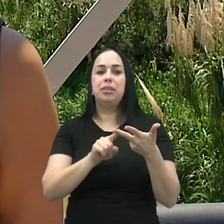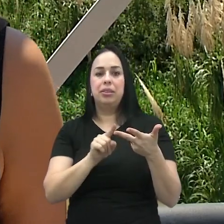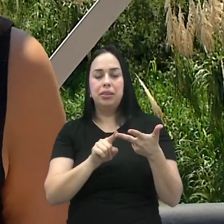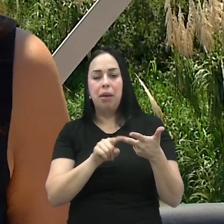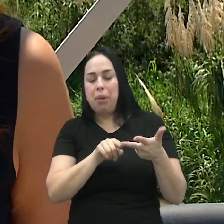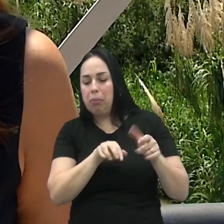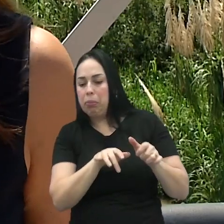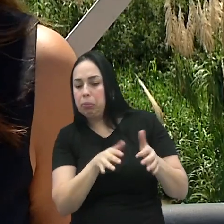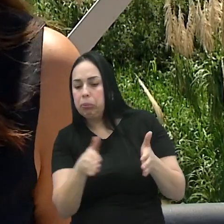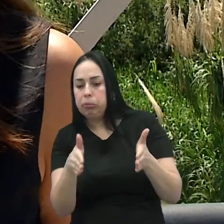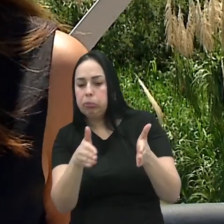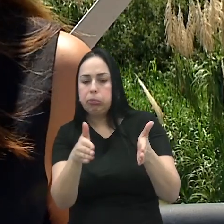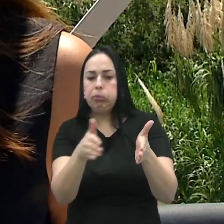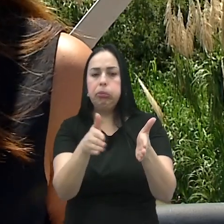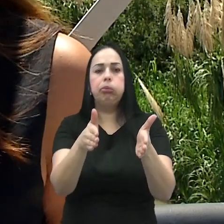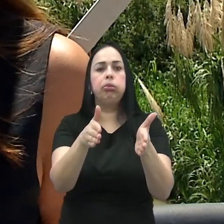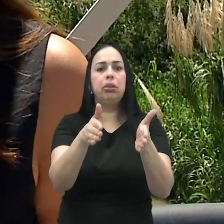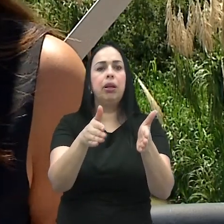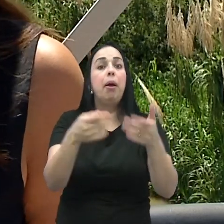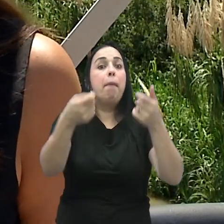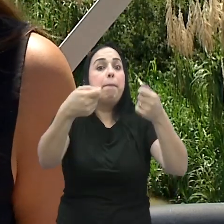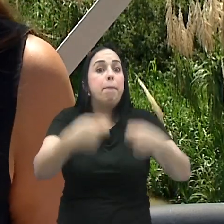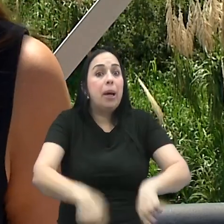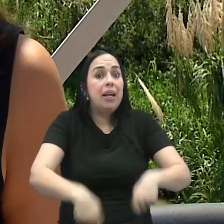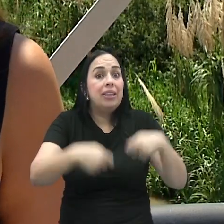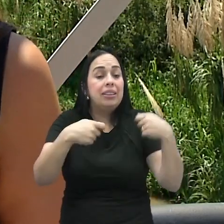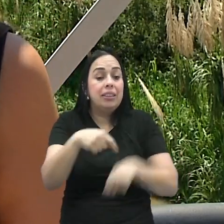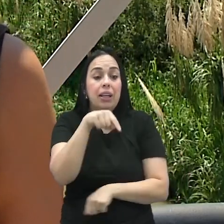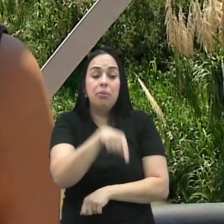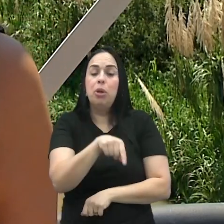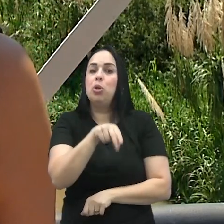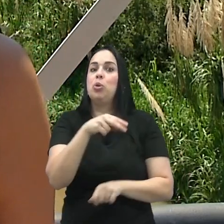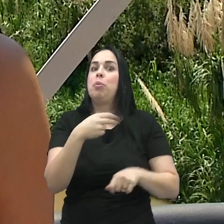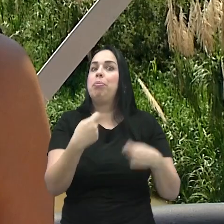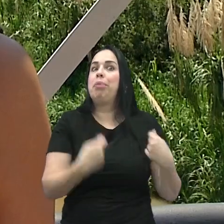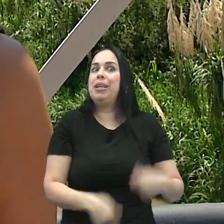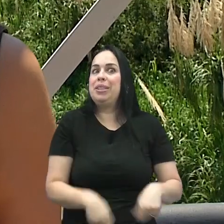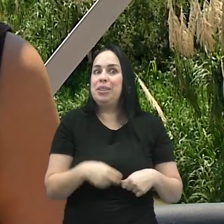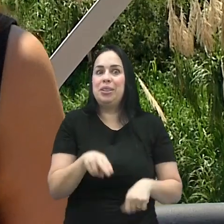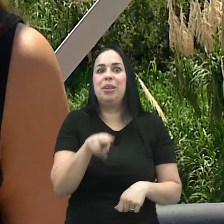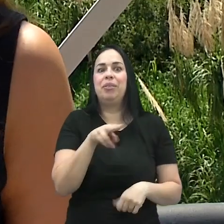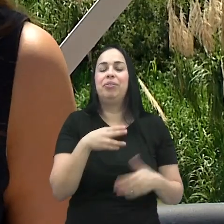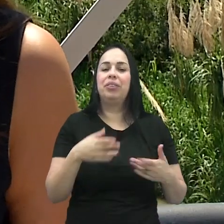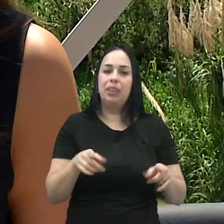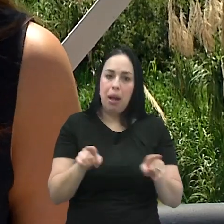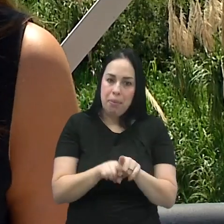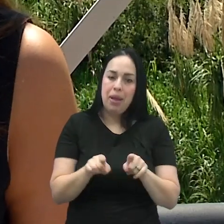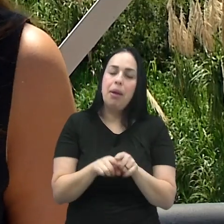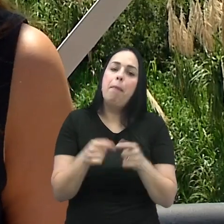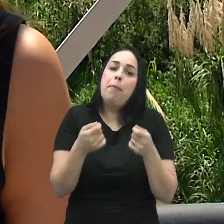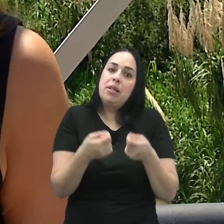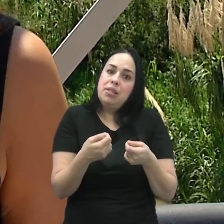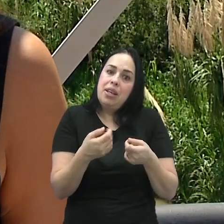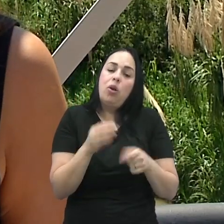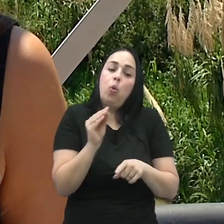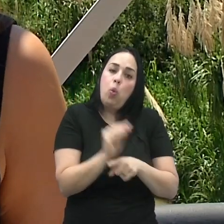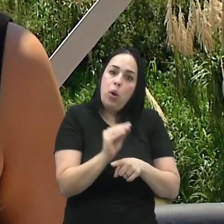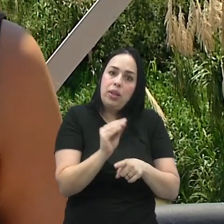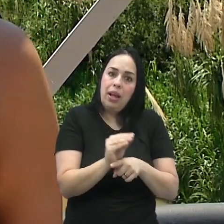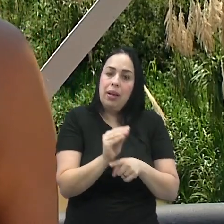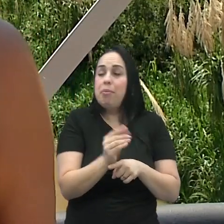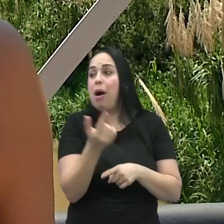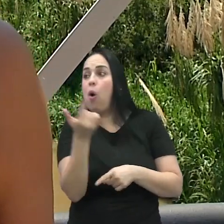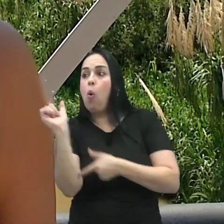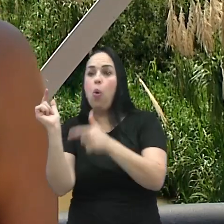nossos efluentes. Então, nós dependemos do Paraíba, assim como precisamos preservá-lo para os